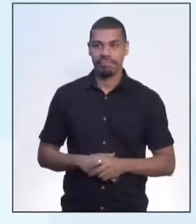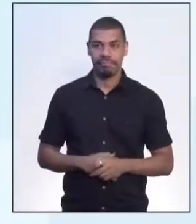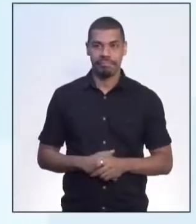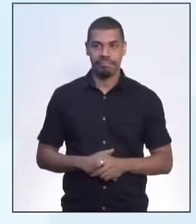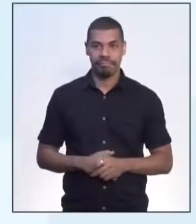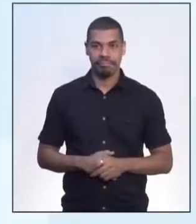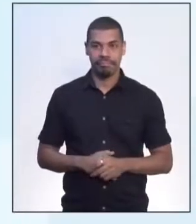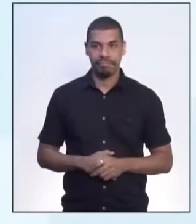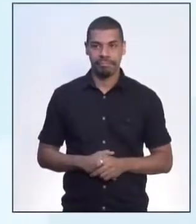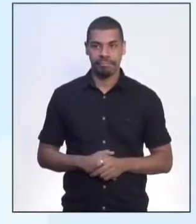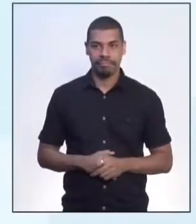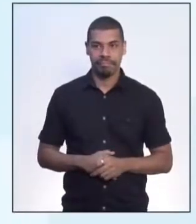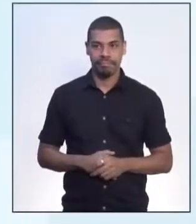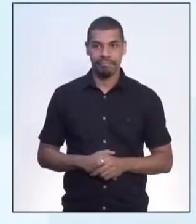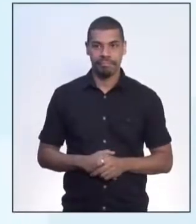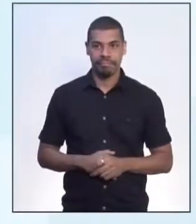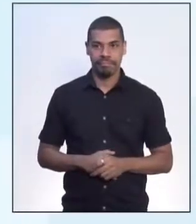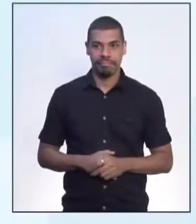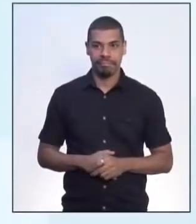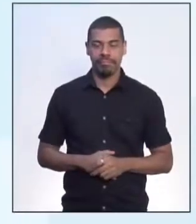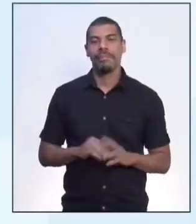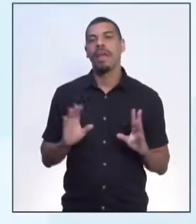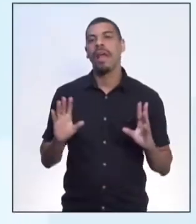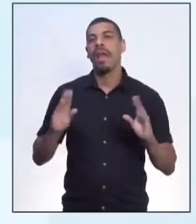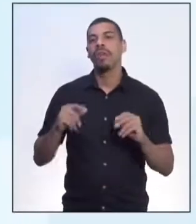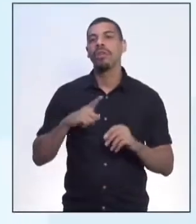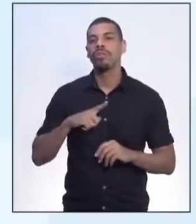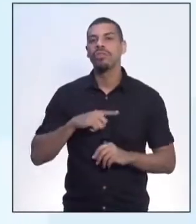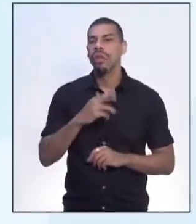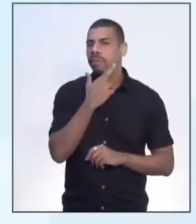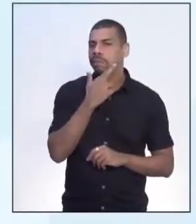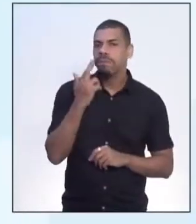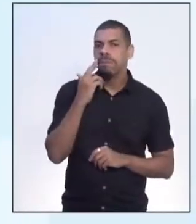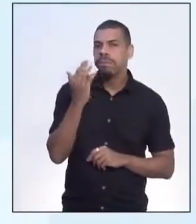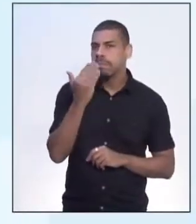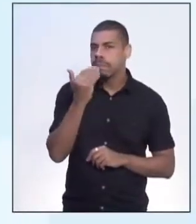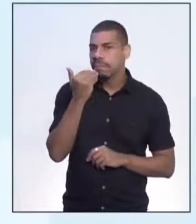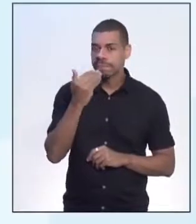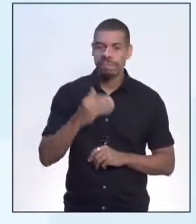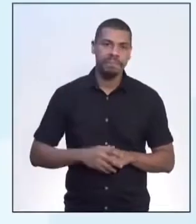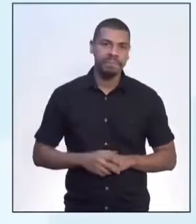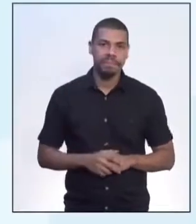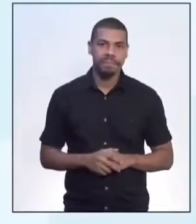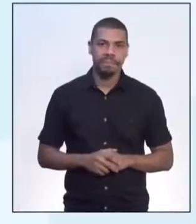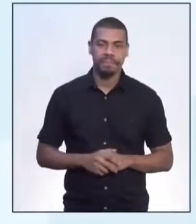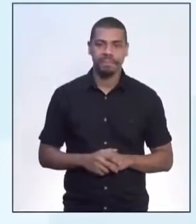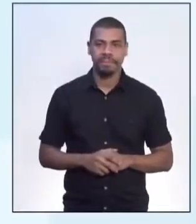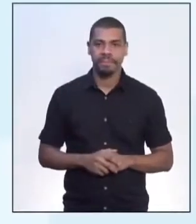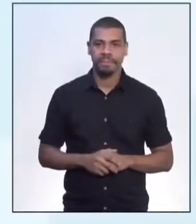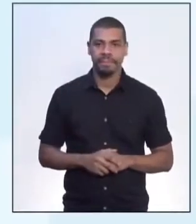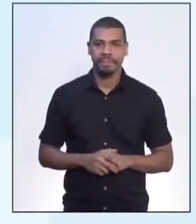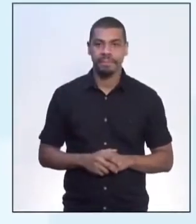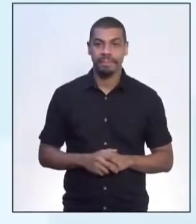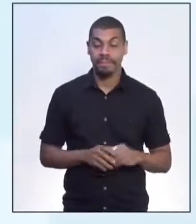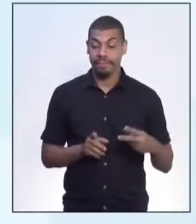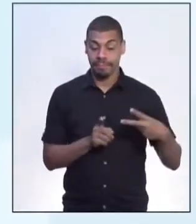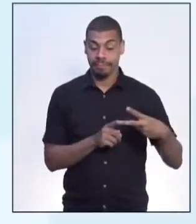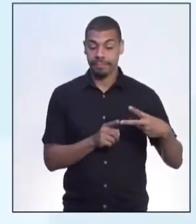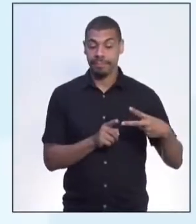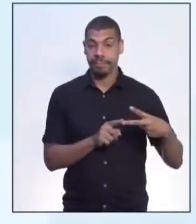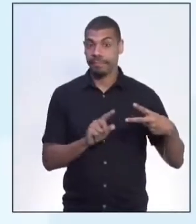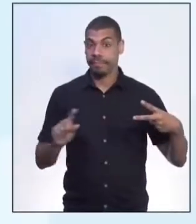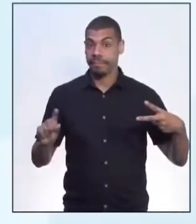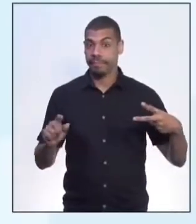dinner. À noite eu janto. Agora eu tenho uma segunda oração que está complementando. And I wash